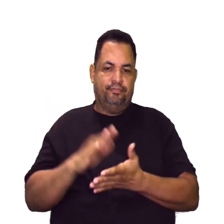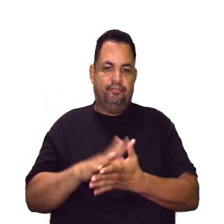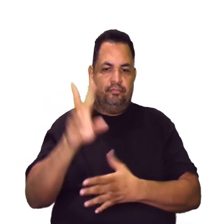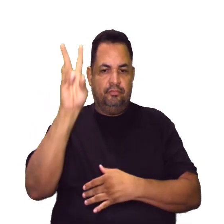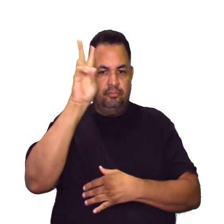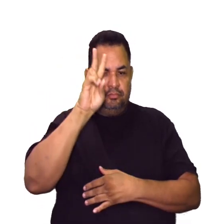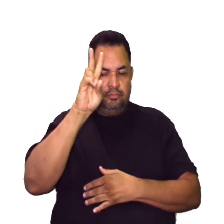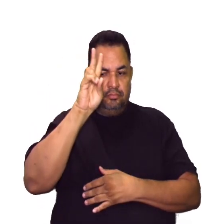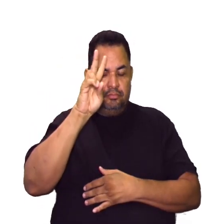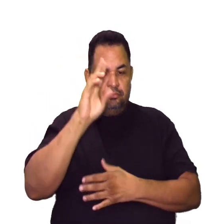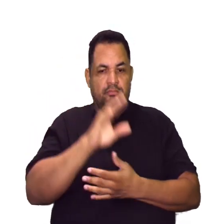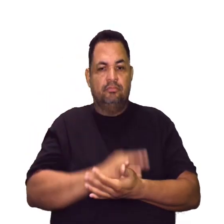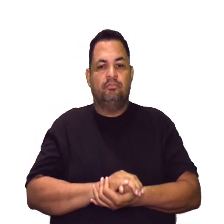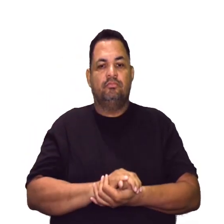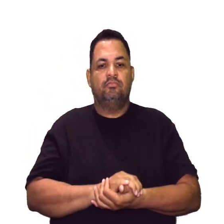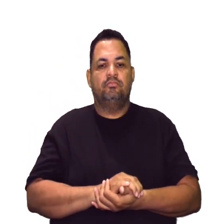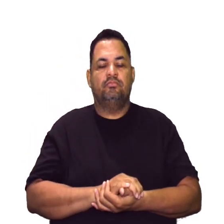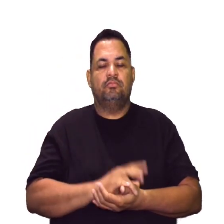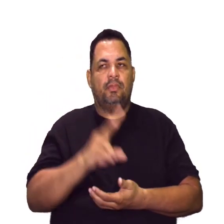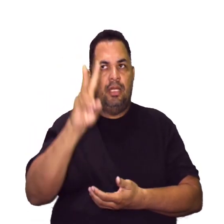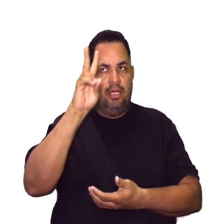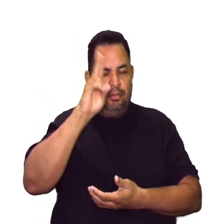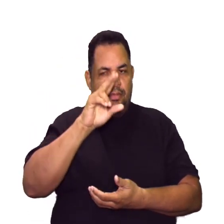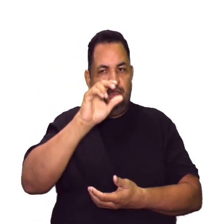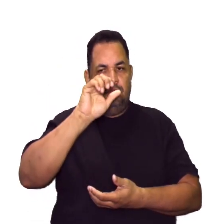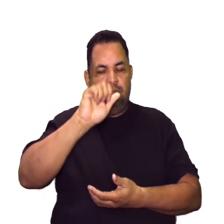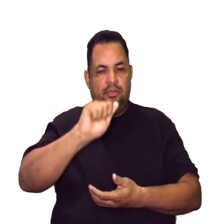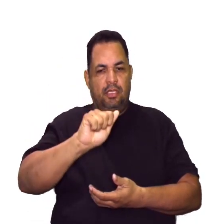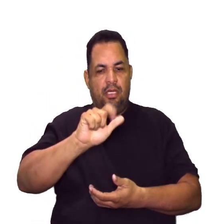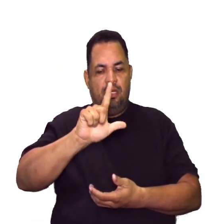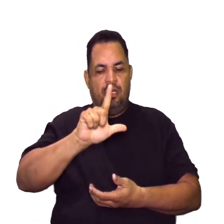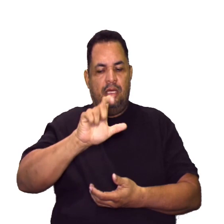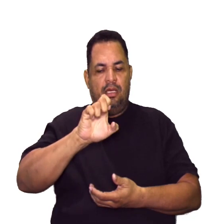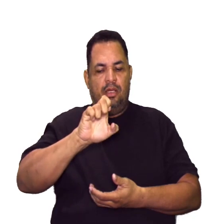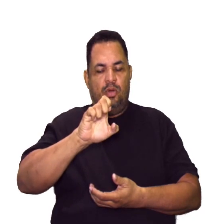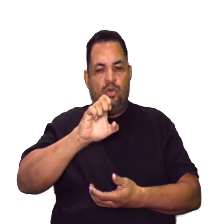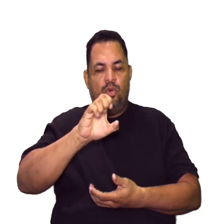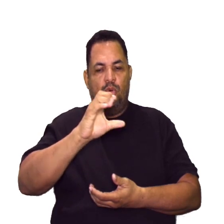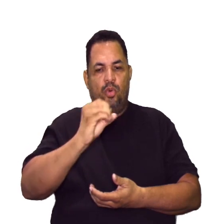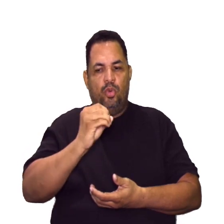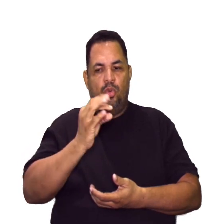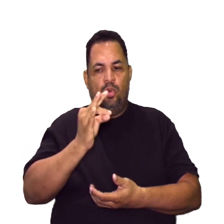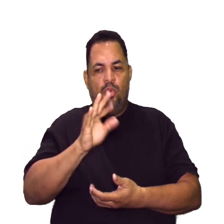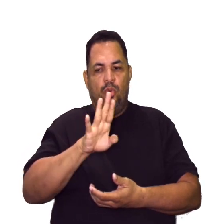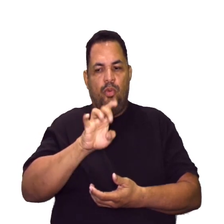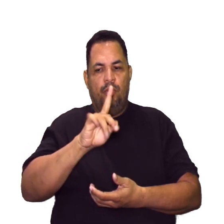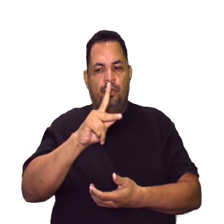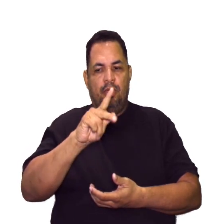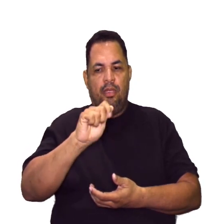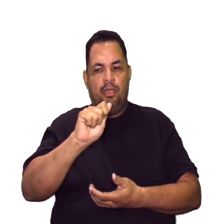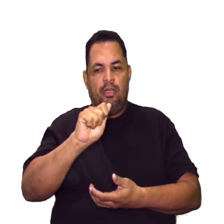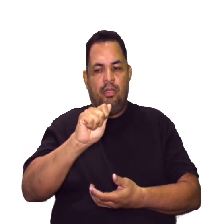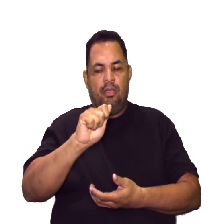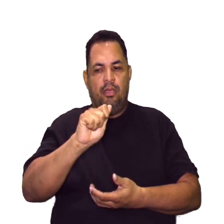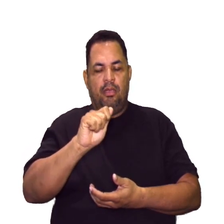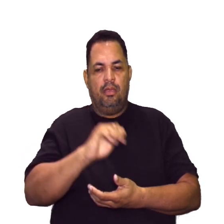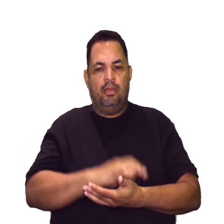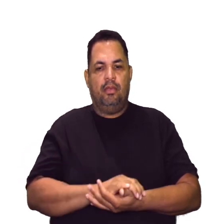Vamos lembrar de alotropia, não é isotopia. Não é isotopia. Tá